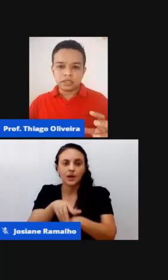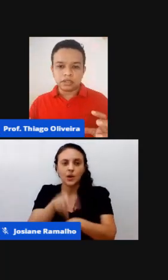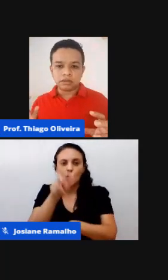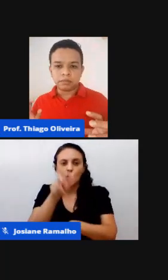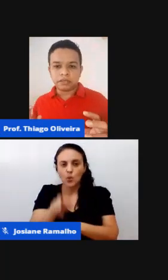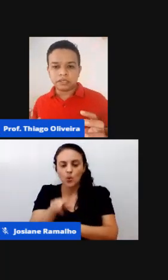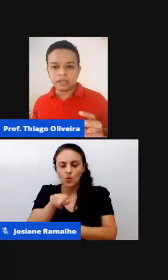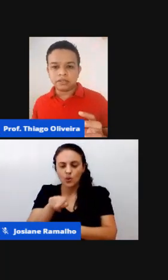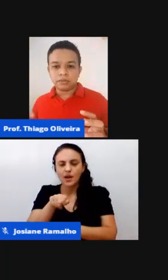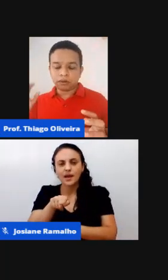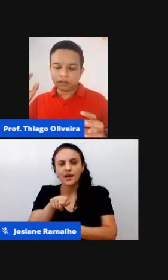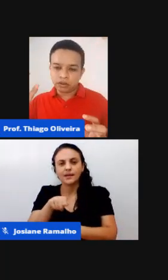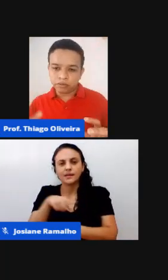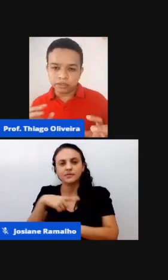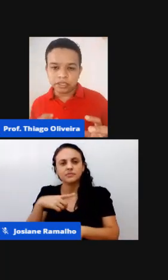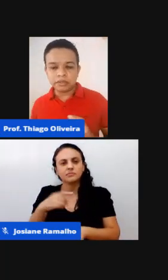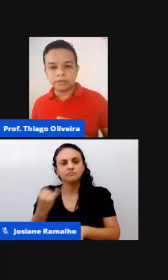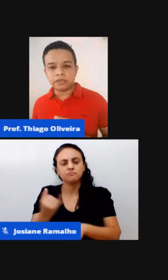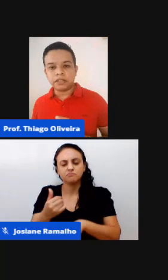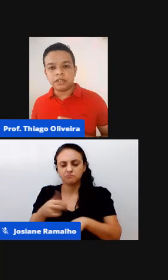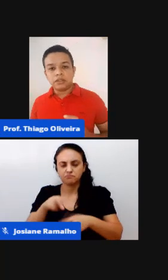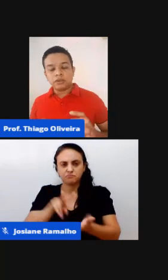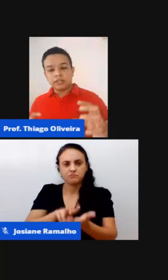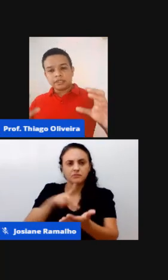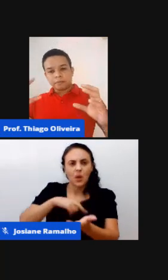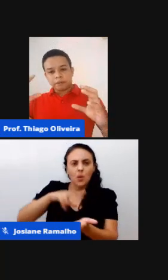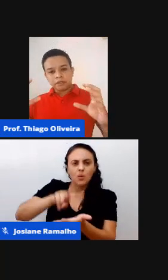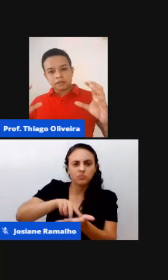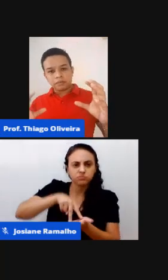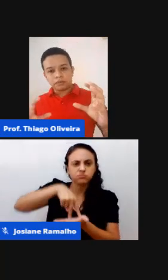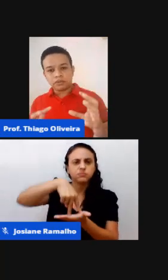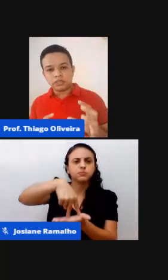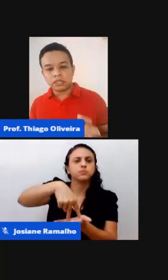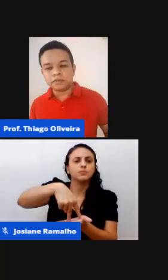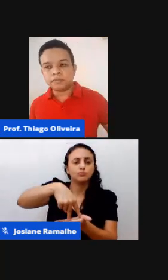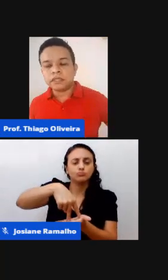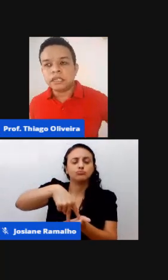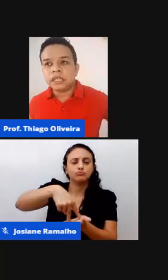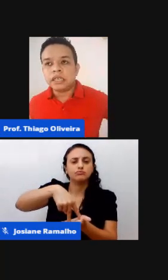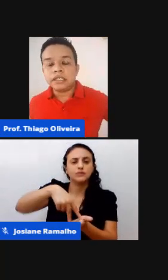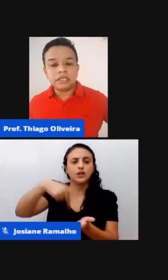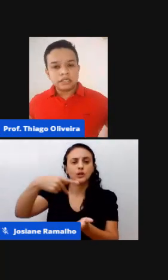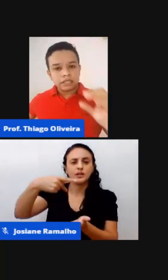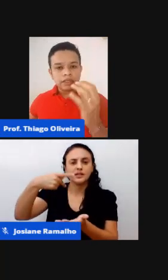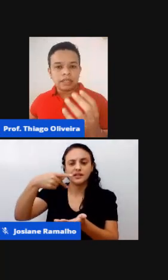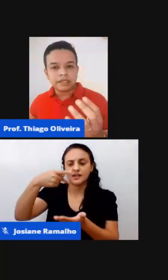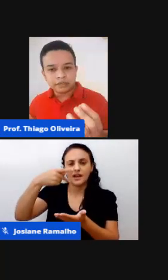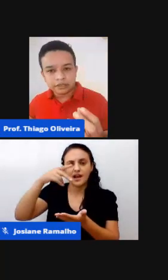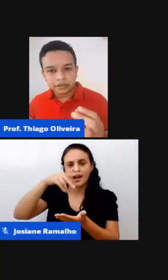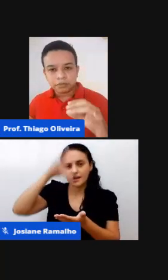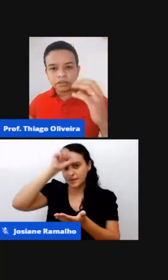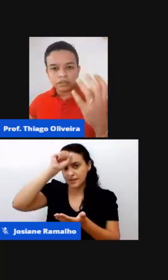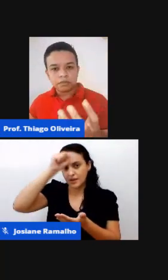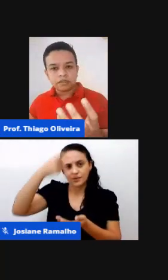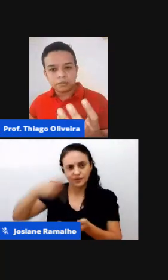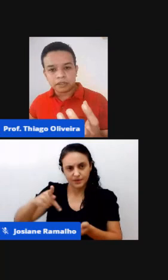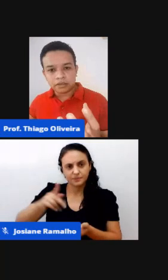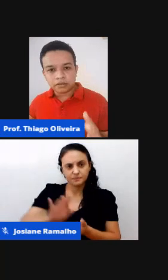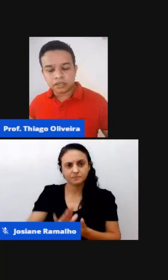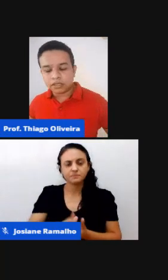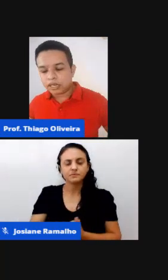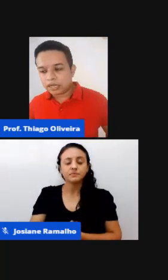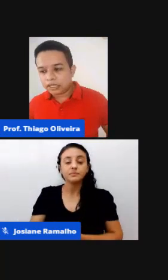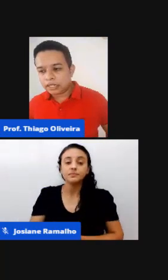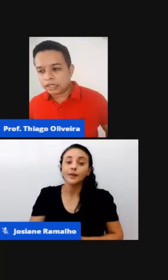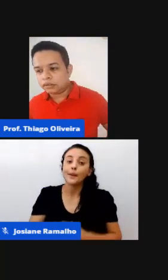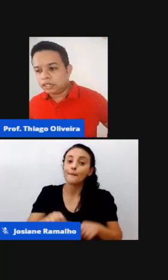como agente da sua aprendizagem, o protagonismo, né? Toda essa principologia, existem estratégias e procedimentos para